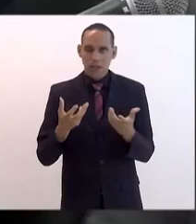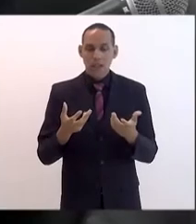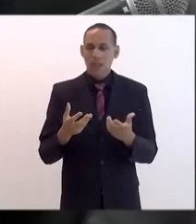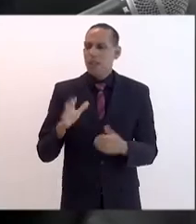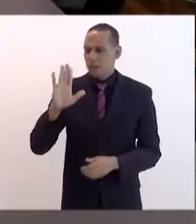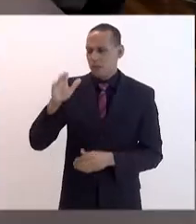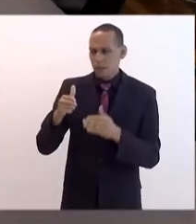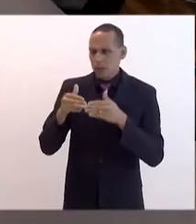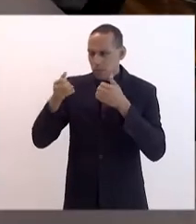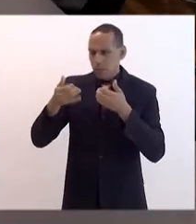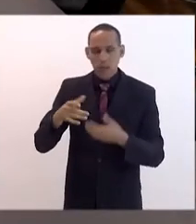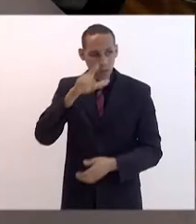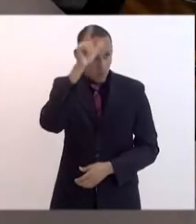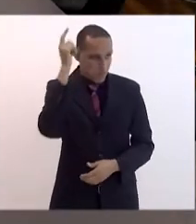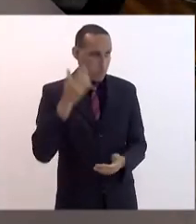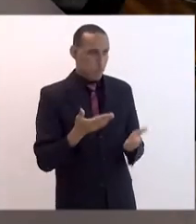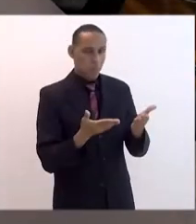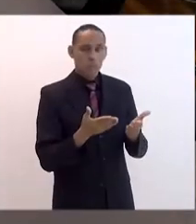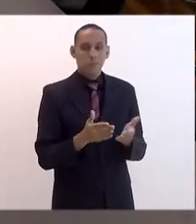de ordem.